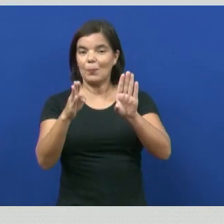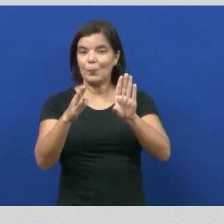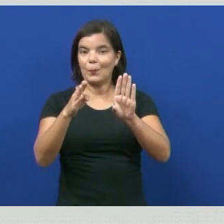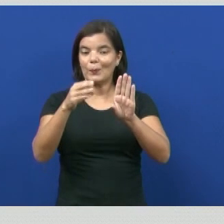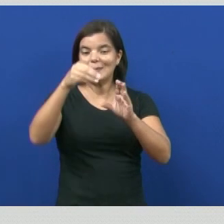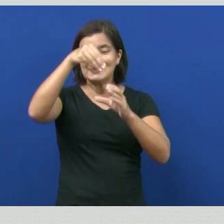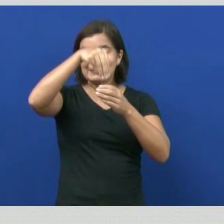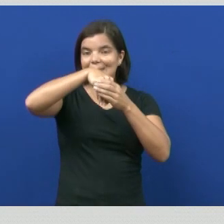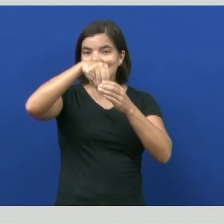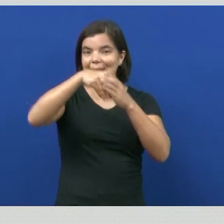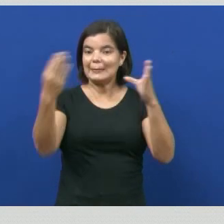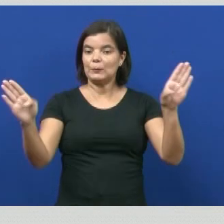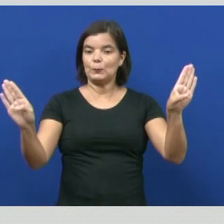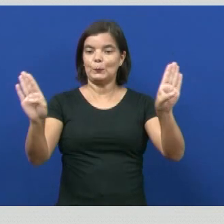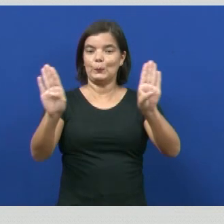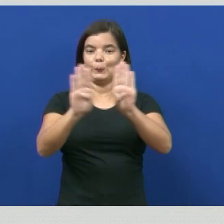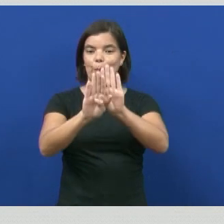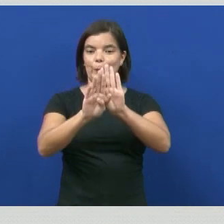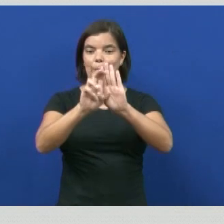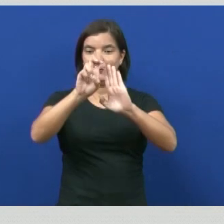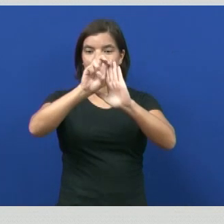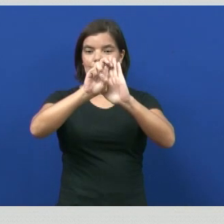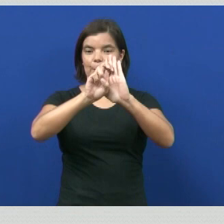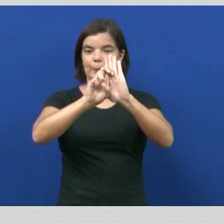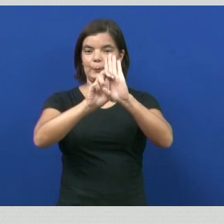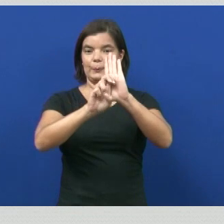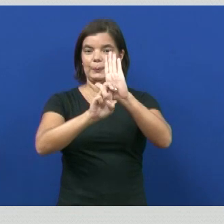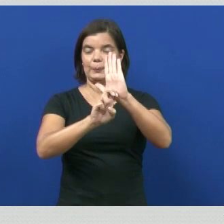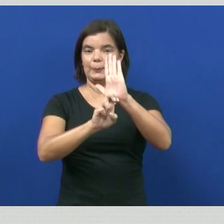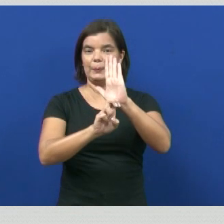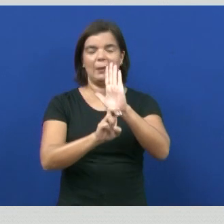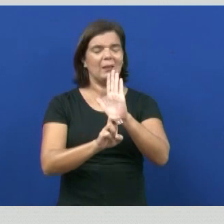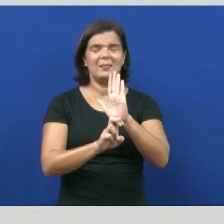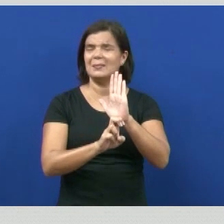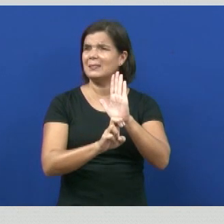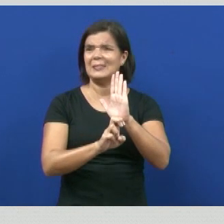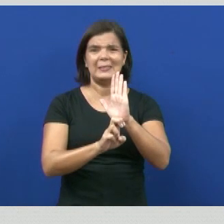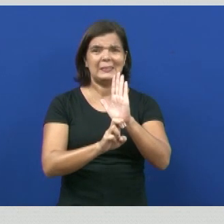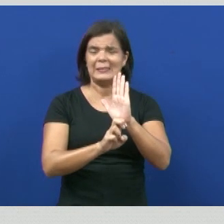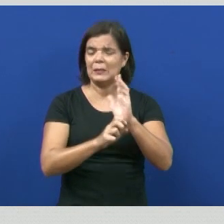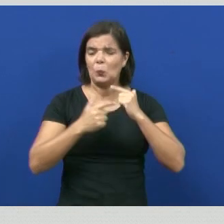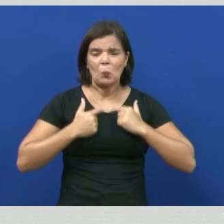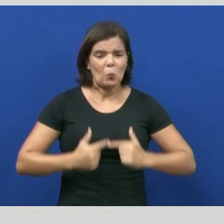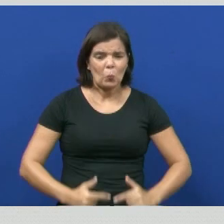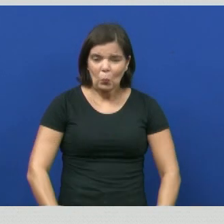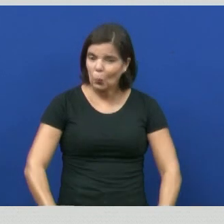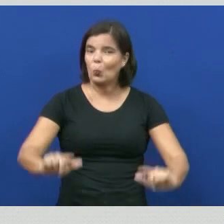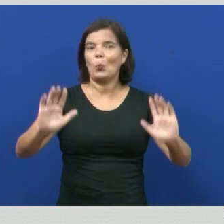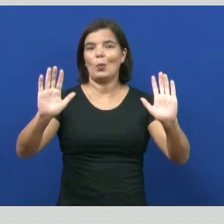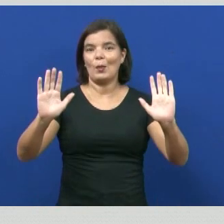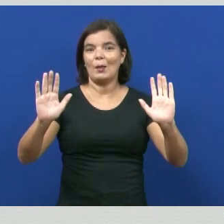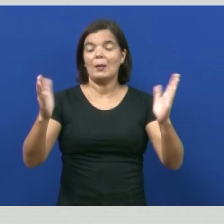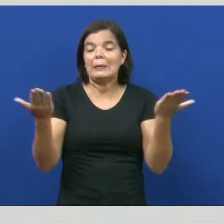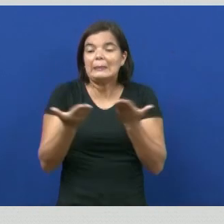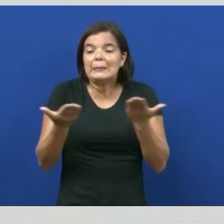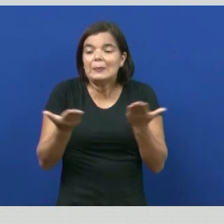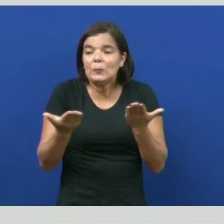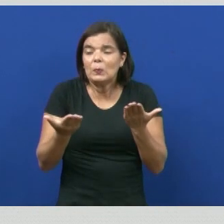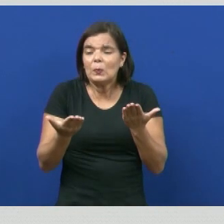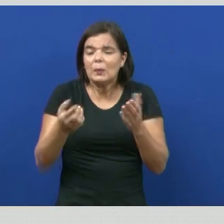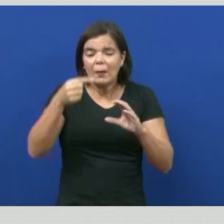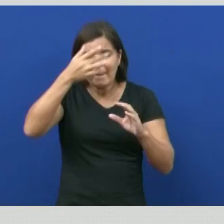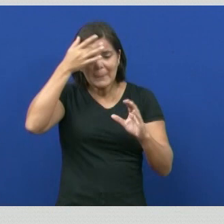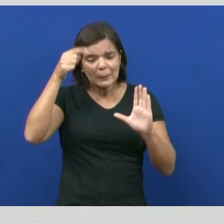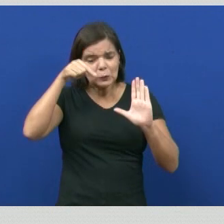do elevador se fecha e ele começa a descer. Ah, isso aqui não, fez o homem nu, sobressaltado. E agora, alguém